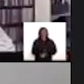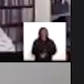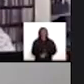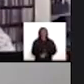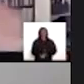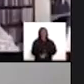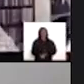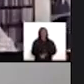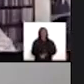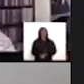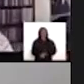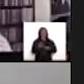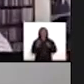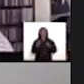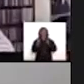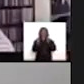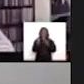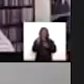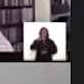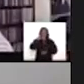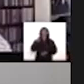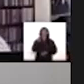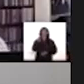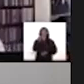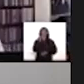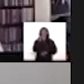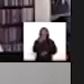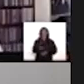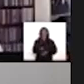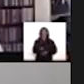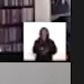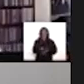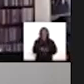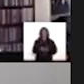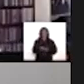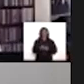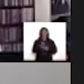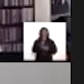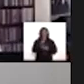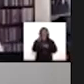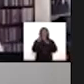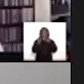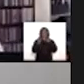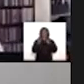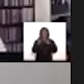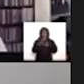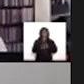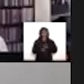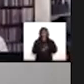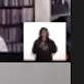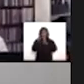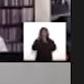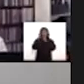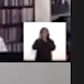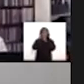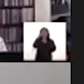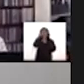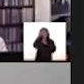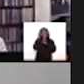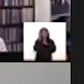seus pareceres, houve uma decisão de baixa indiligência desse projeto, né? Então, eu quero aqui